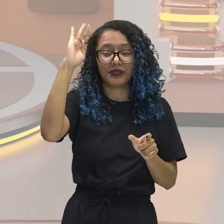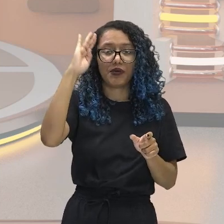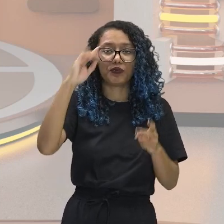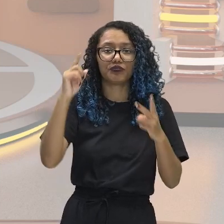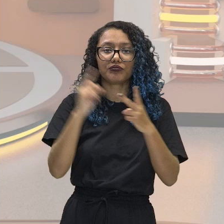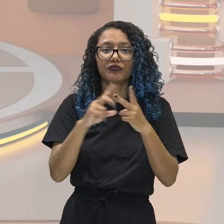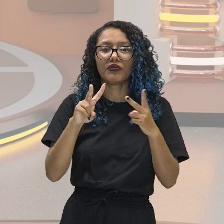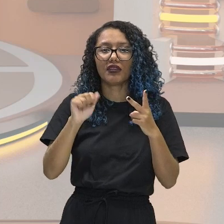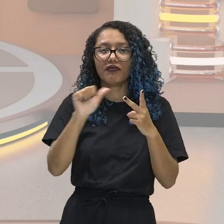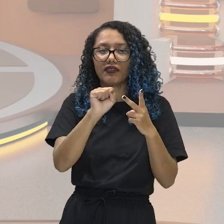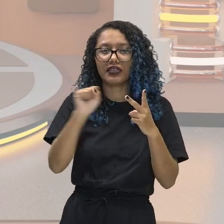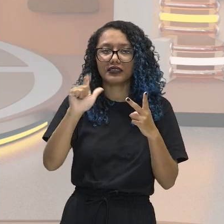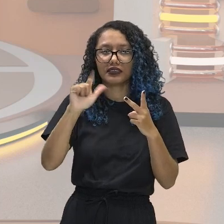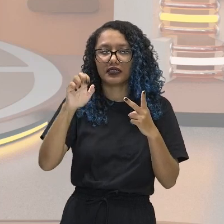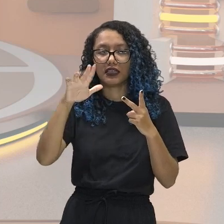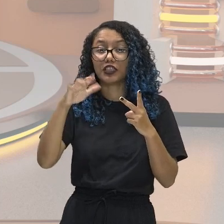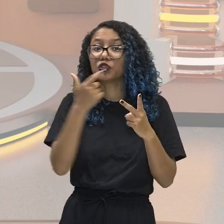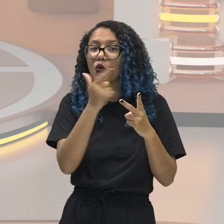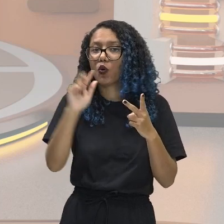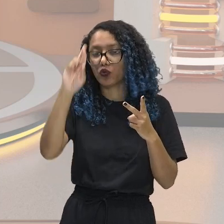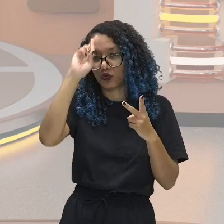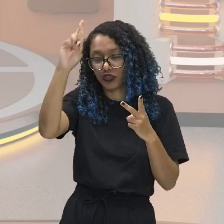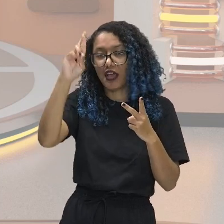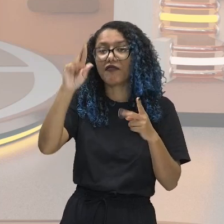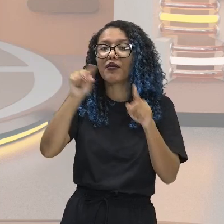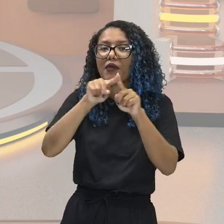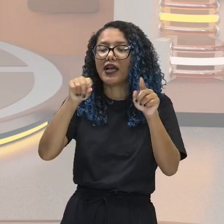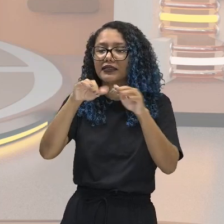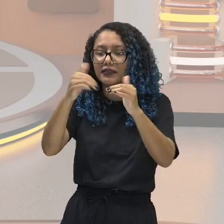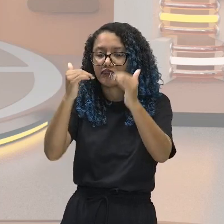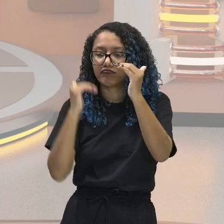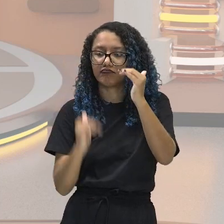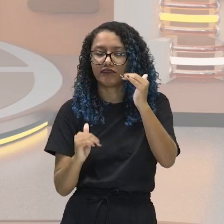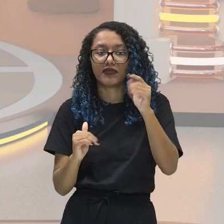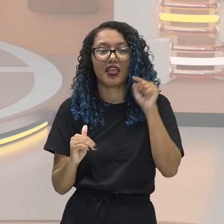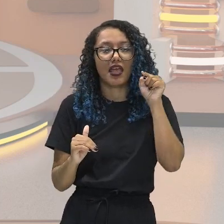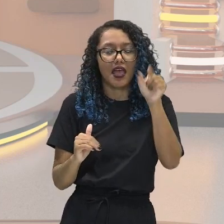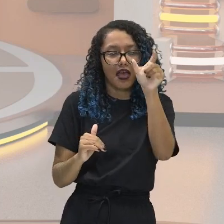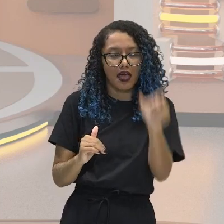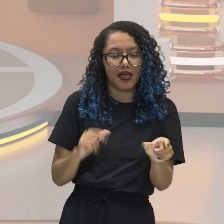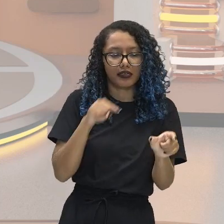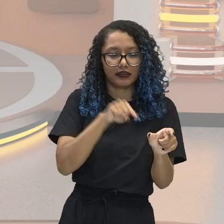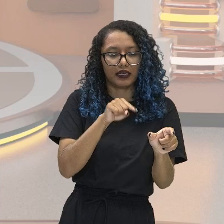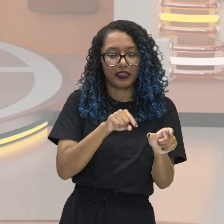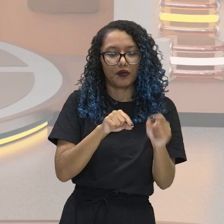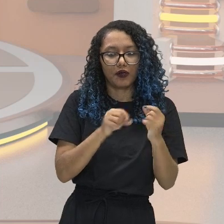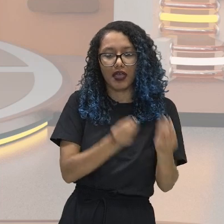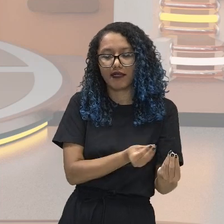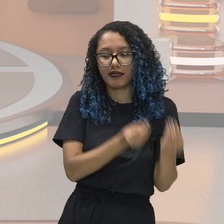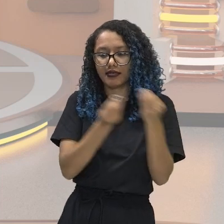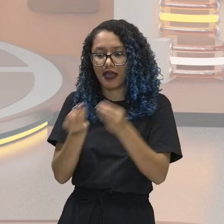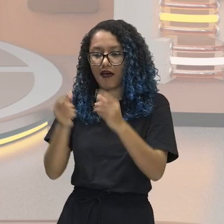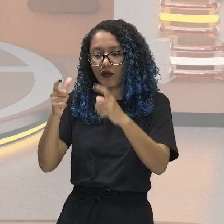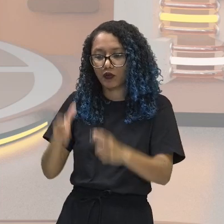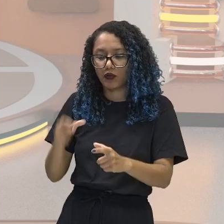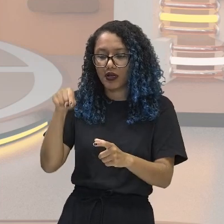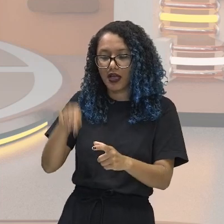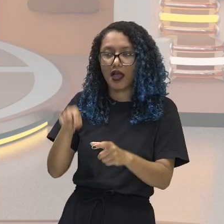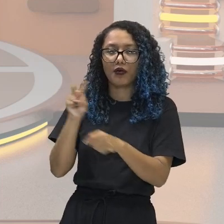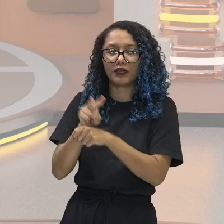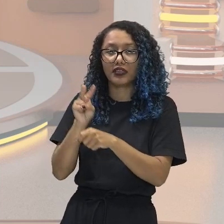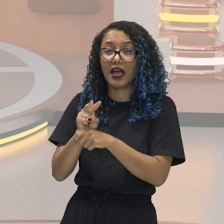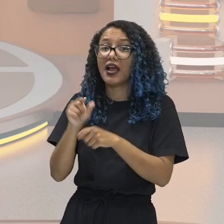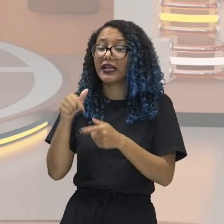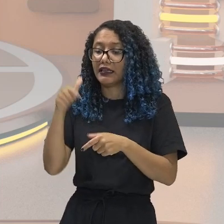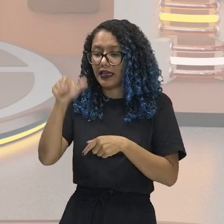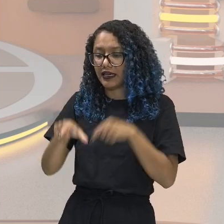senhor feudal menor que ganhava uma porção territorial do grande senhor feudal e jurava-lhe lealdade. Então,